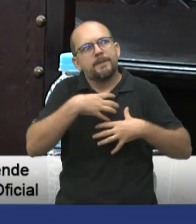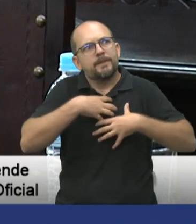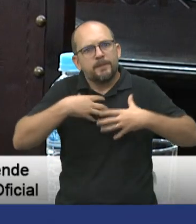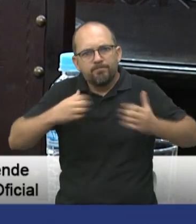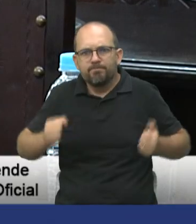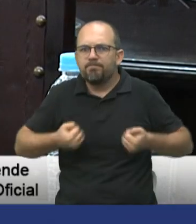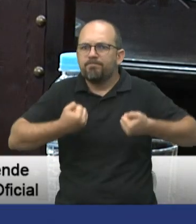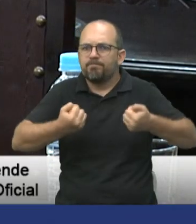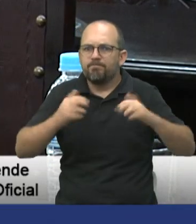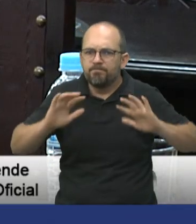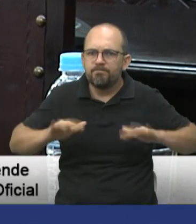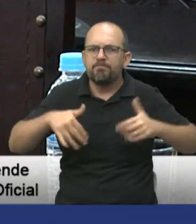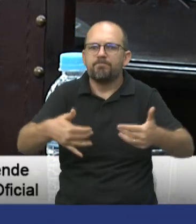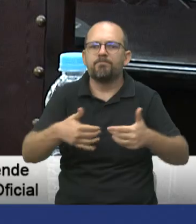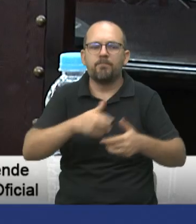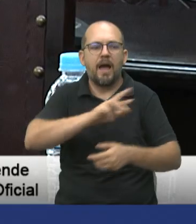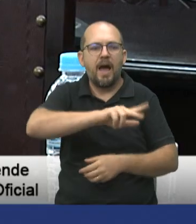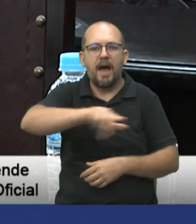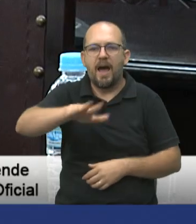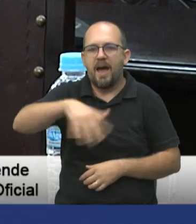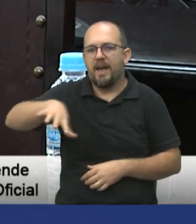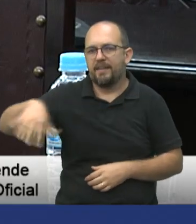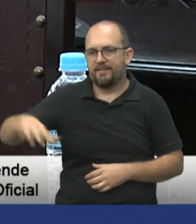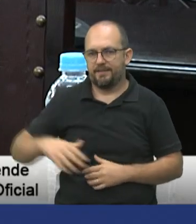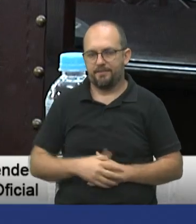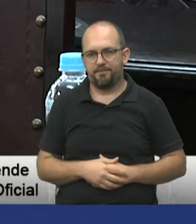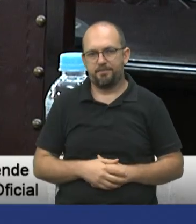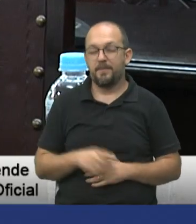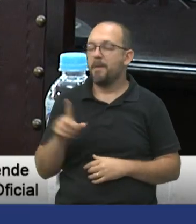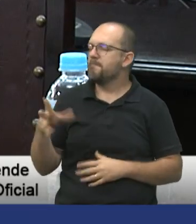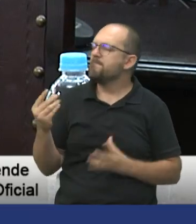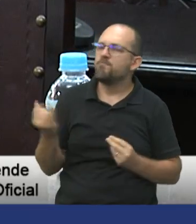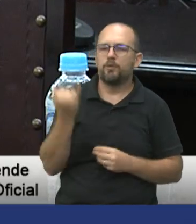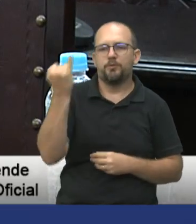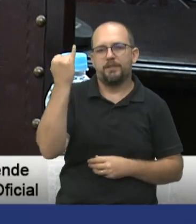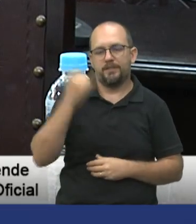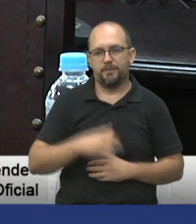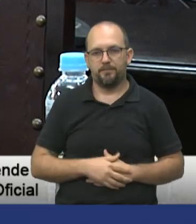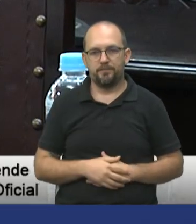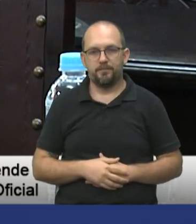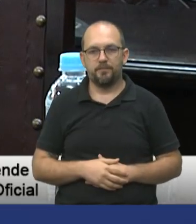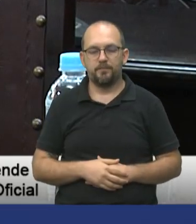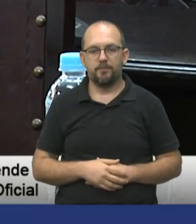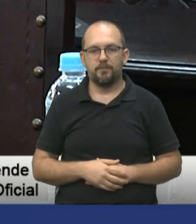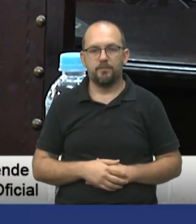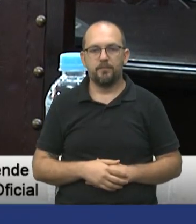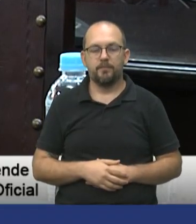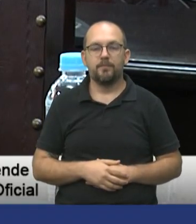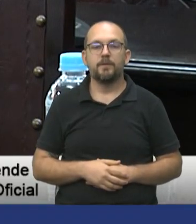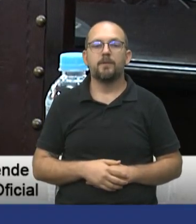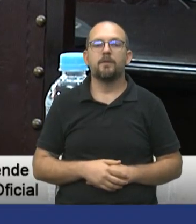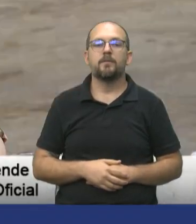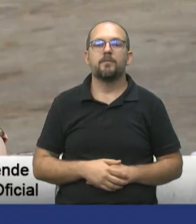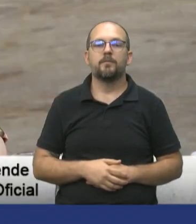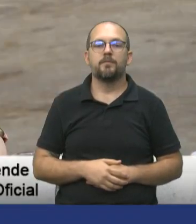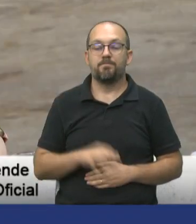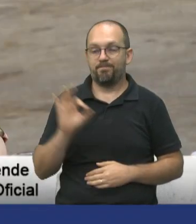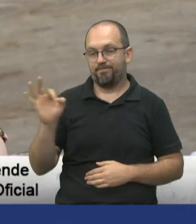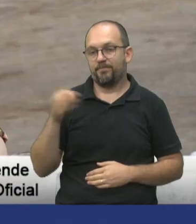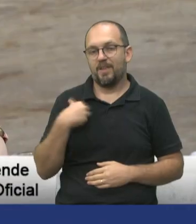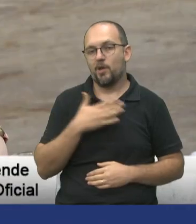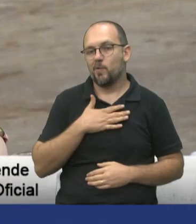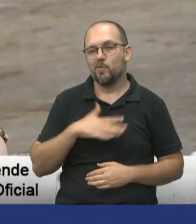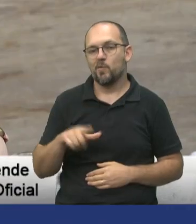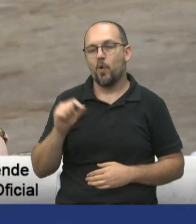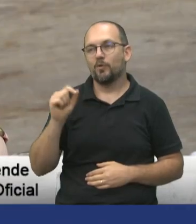querer, sim, acessar várias áreas. Eu não muito importante. Eu não gosto que elas imaginem, que as mulheres, as meninas imaginem que